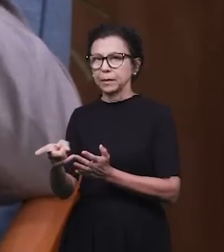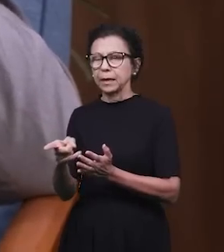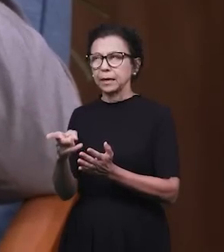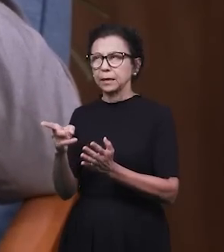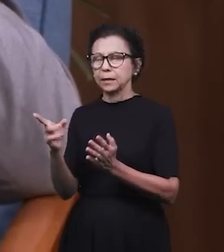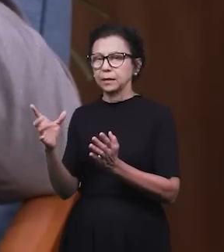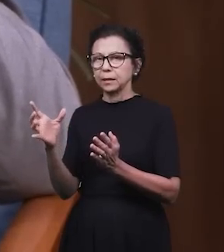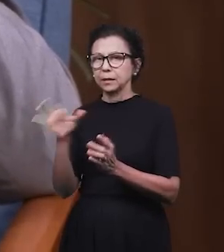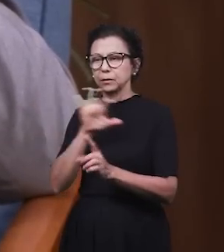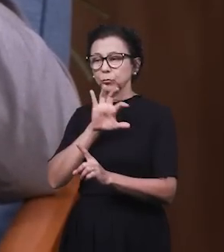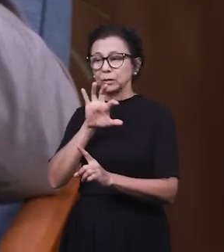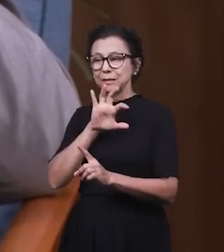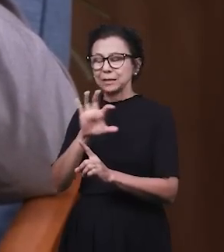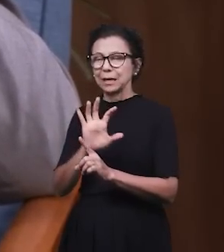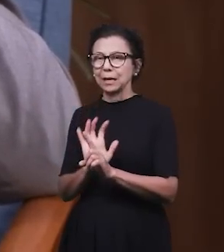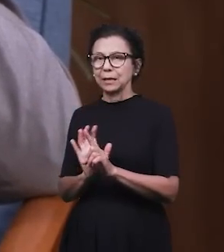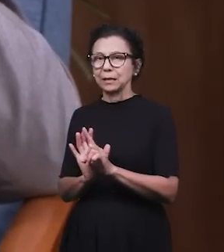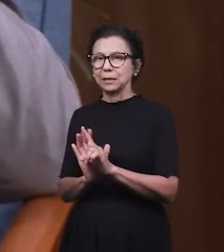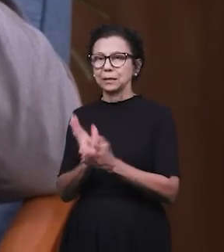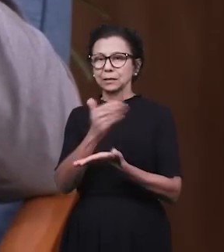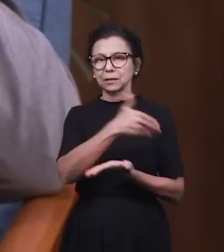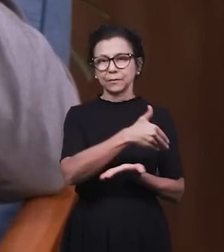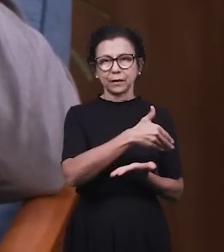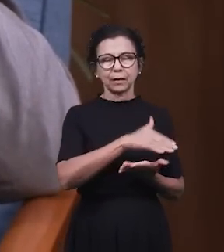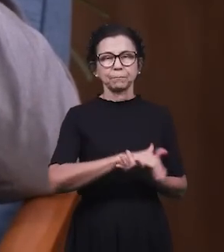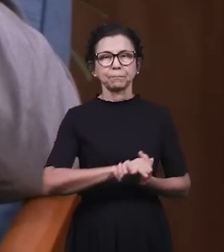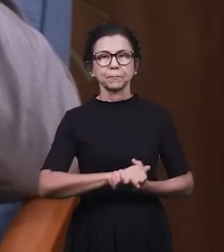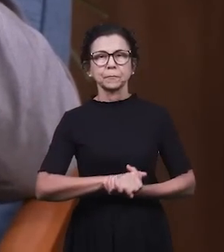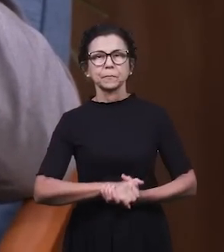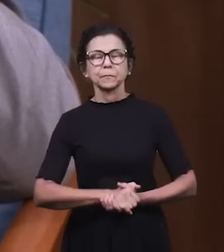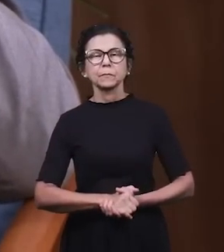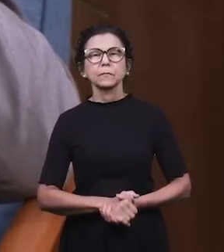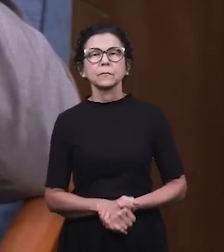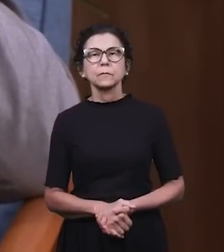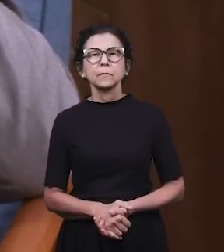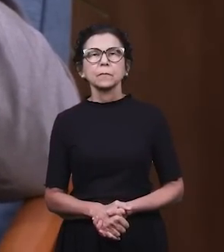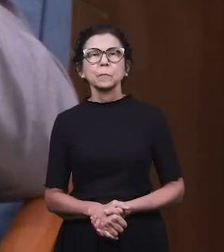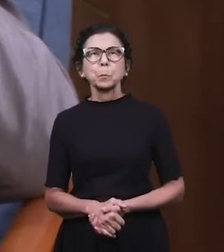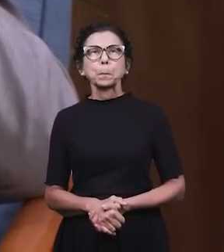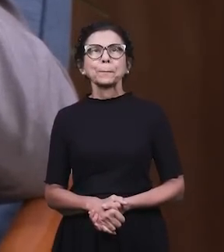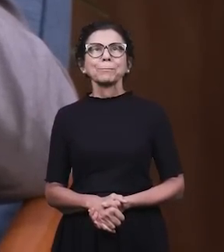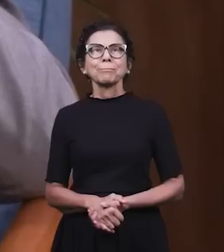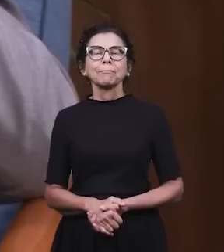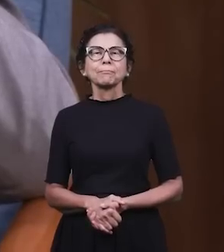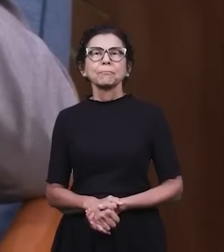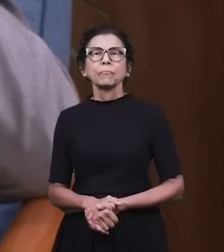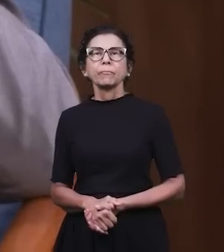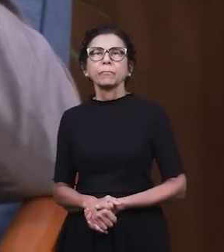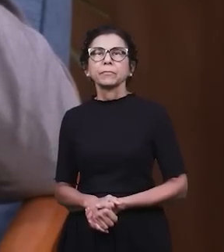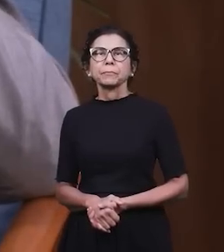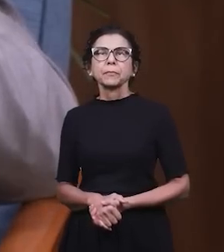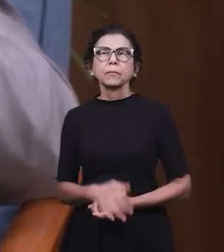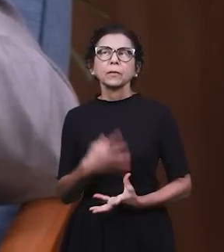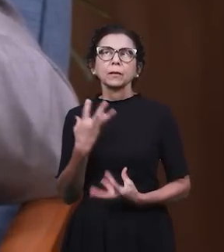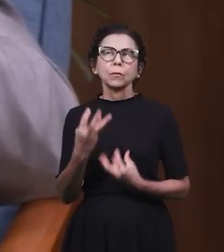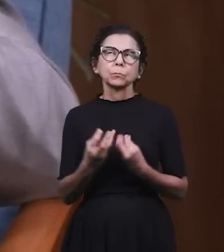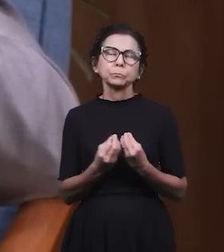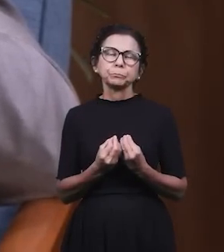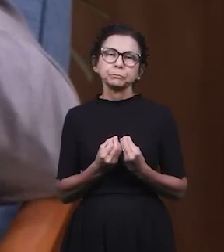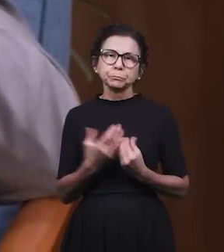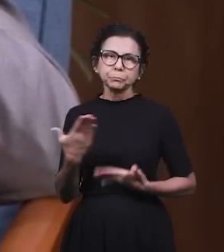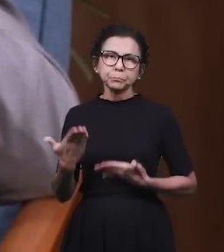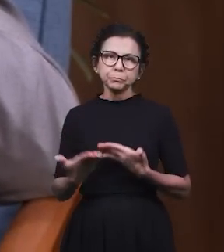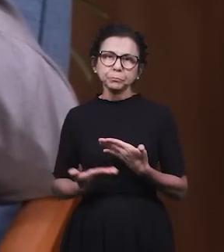crente. Que tem esse objetivo. Como é que o crente consegue, o servo de Deus,